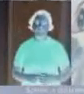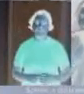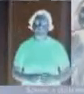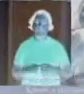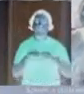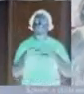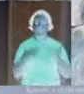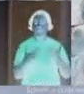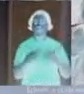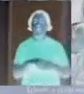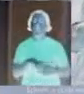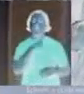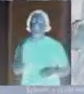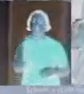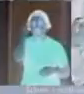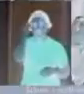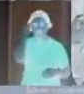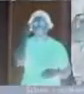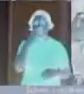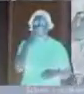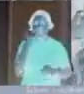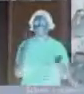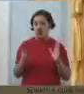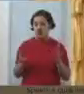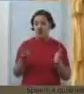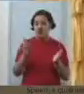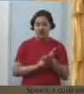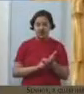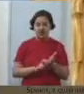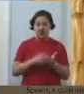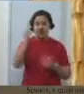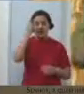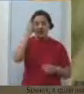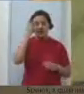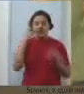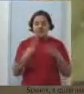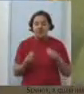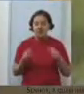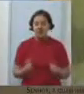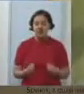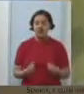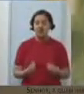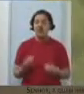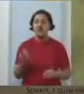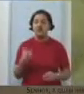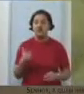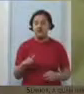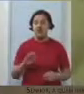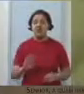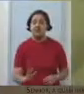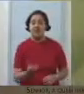E quando o padre Jonas falava hoje de manhã, eu pensava muito sobre isso. Às vezes é da gente pegar certas